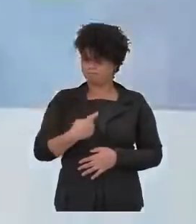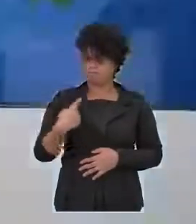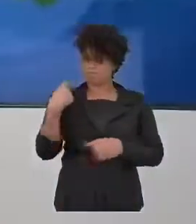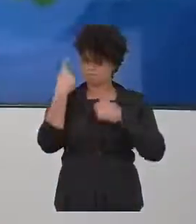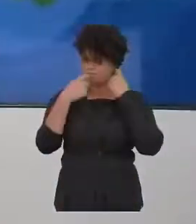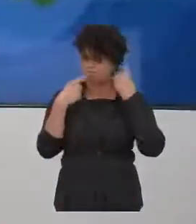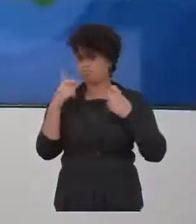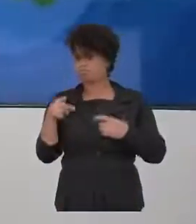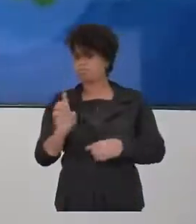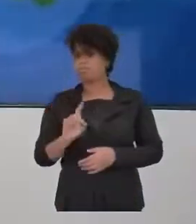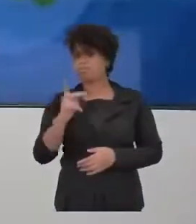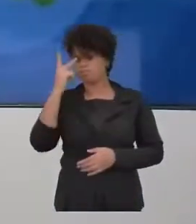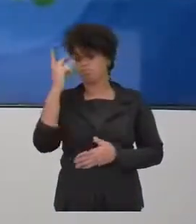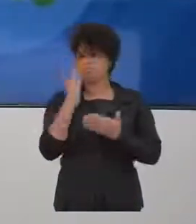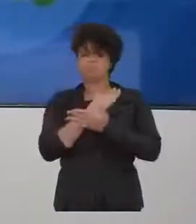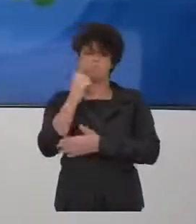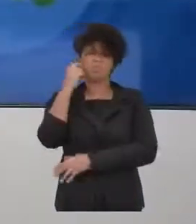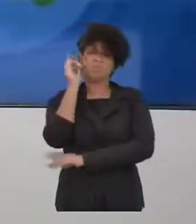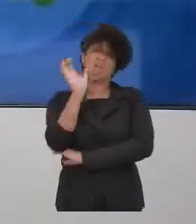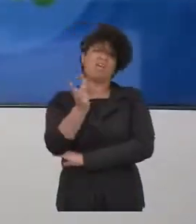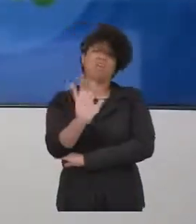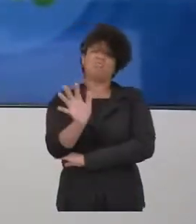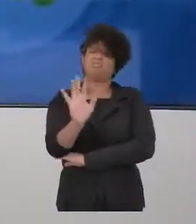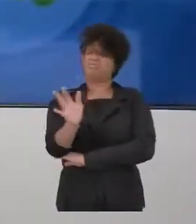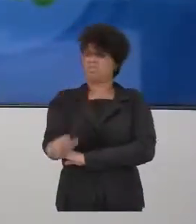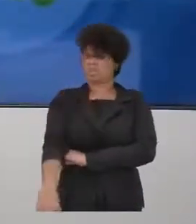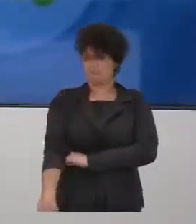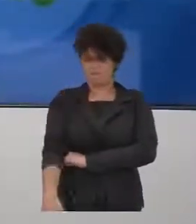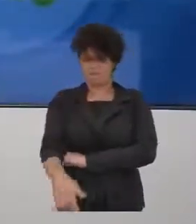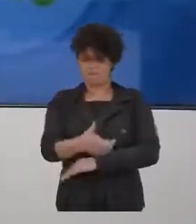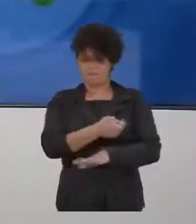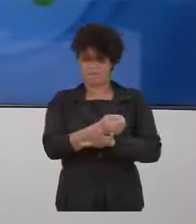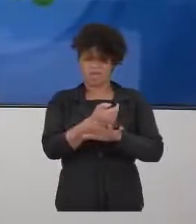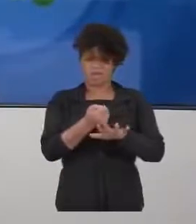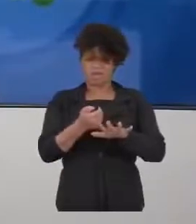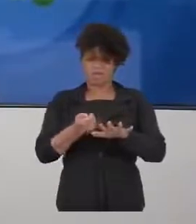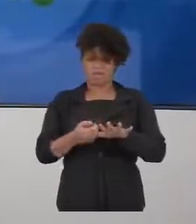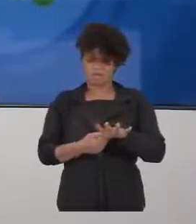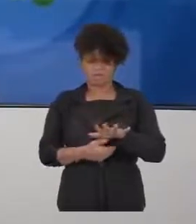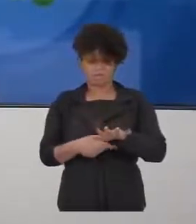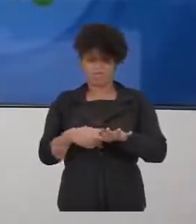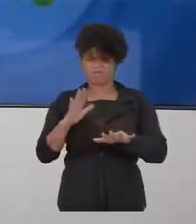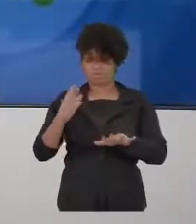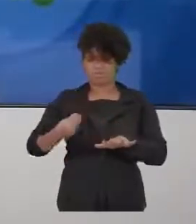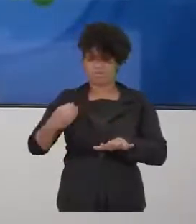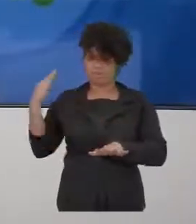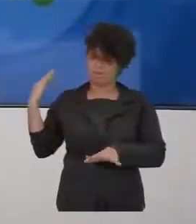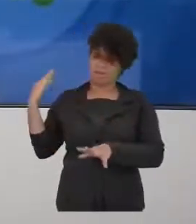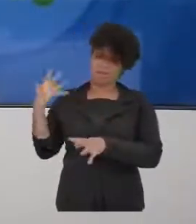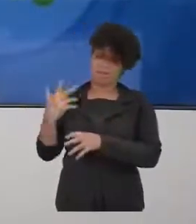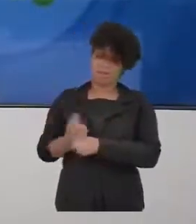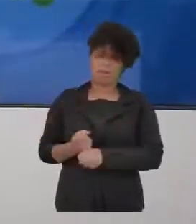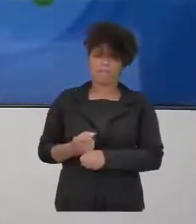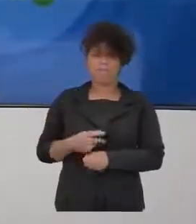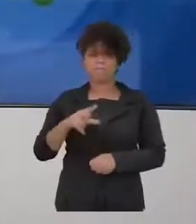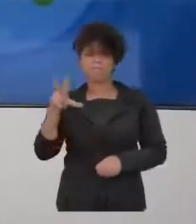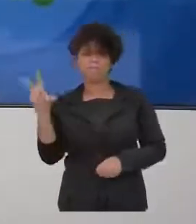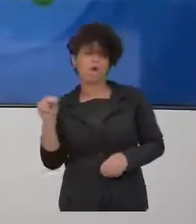que acredita que não, que as fake news não são motivo. Aliás, tem gente que acredita que fake news sempre existiu, com o nome de boato. Mas tem gente